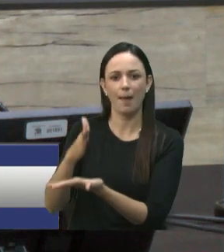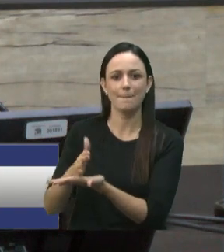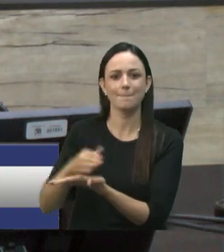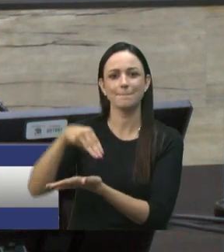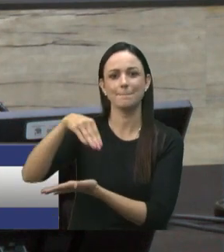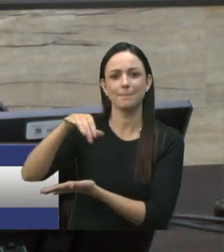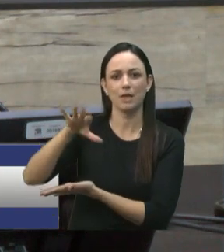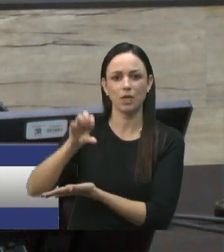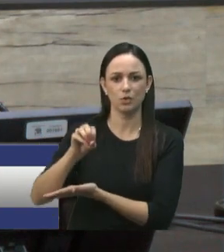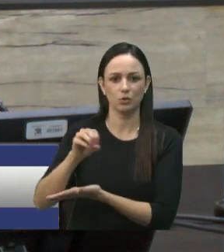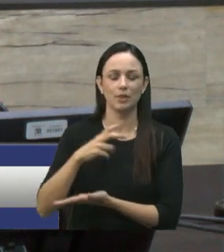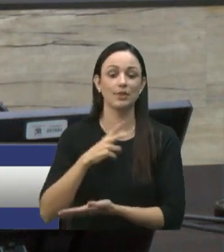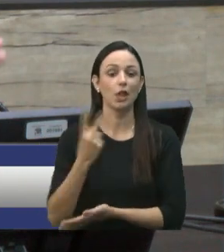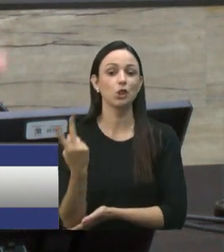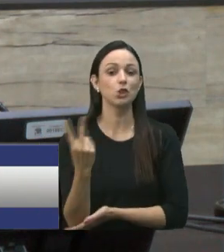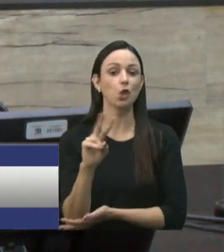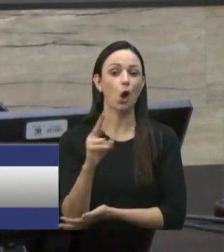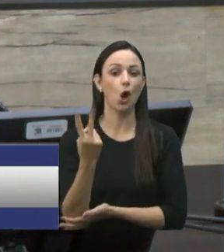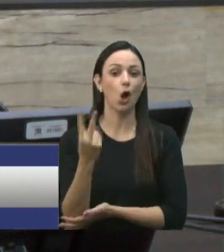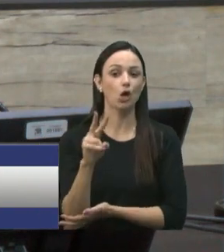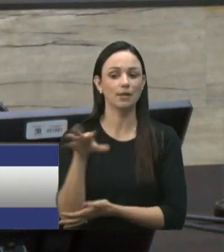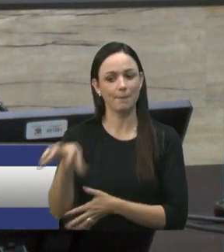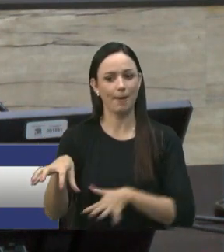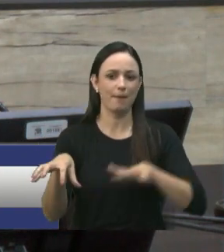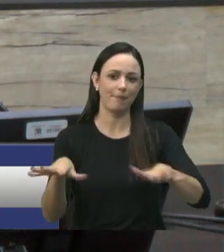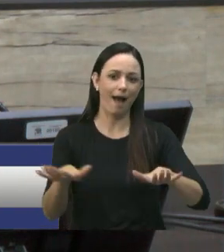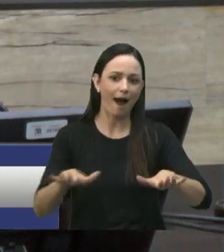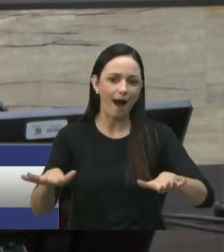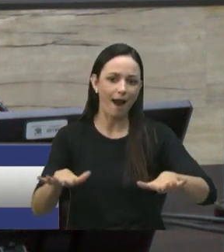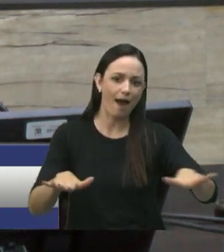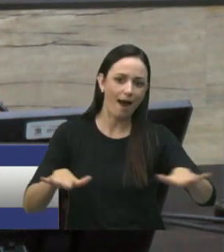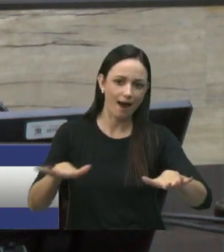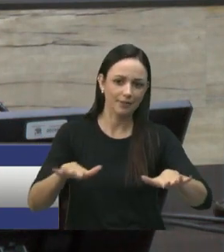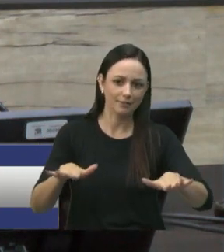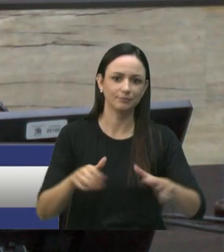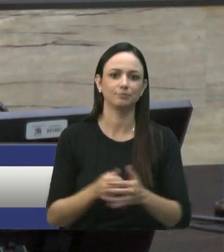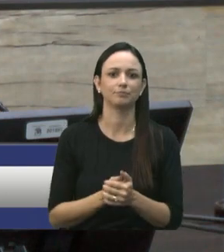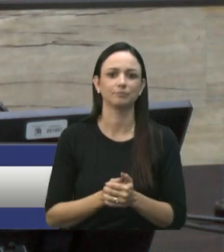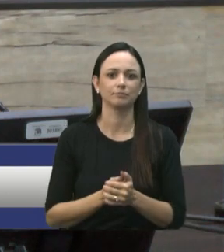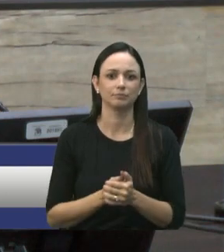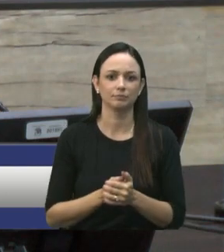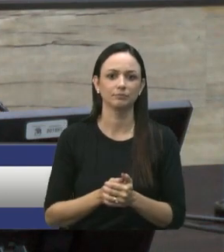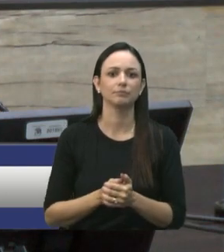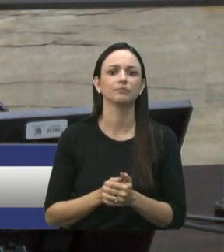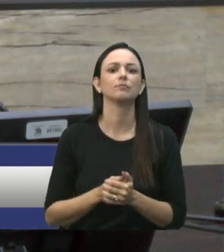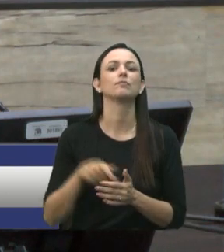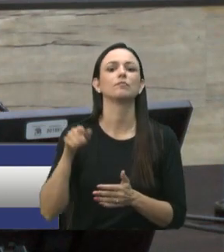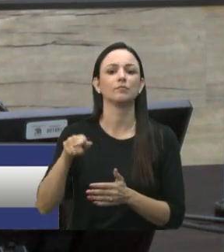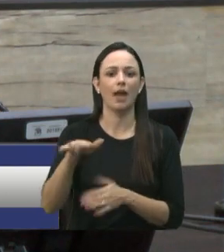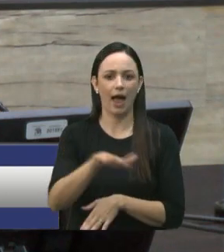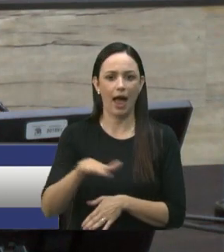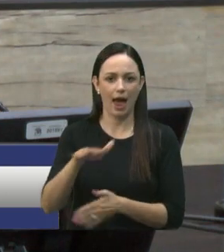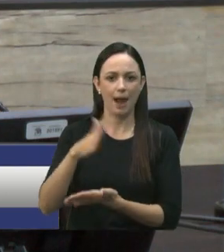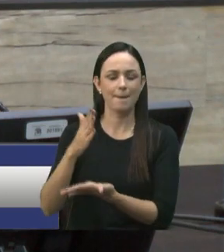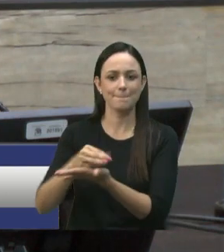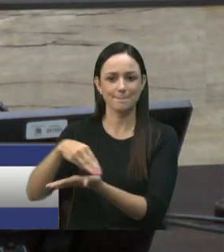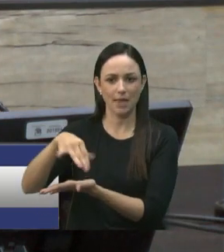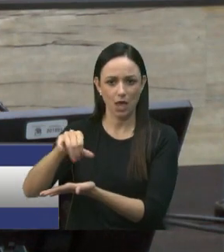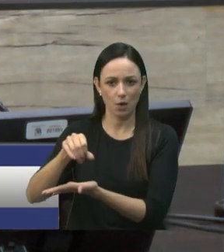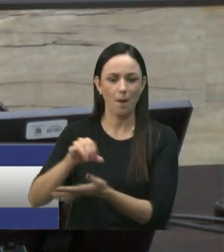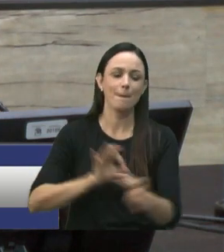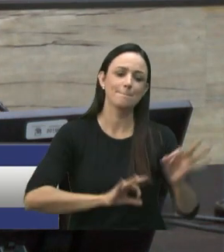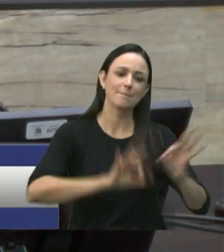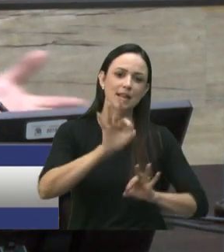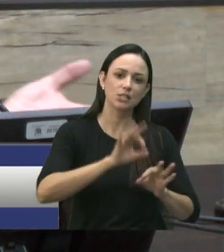ela ocupa os dois momentos, área meio e área FIM. Economia e finanças Economia era meio. Área meio. Planejamento